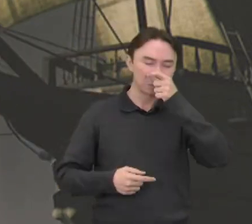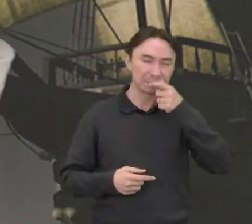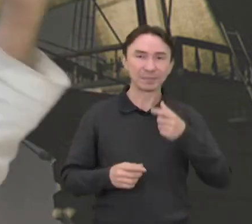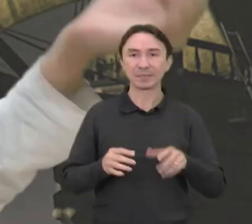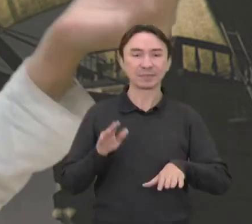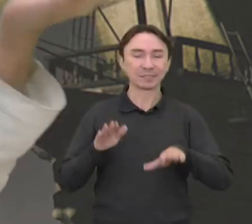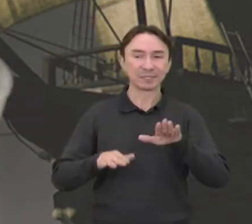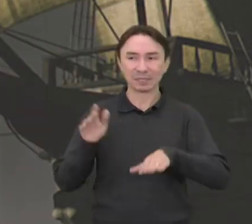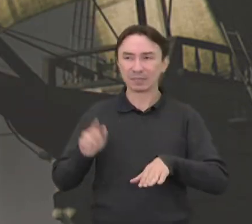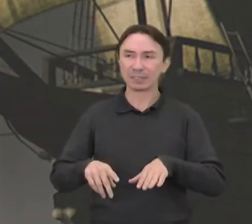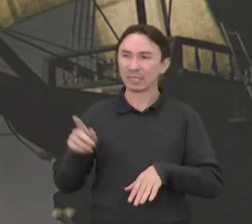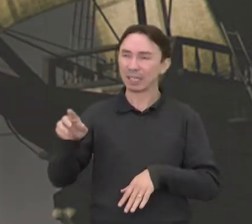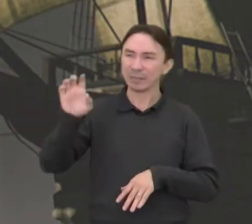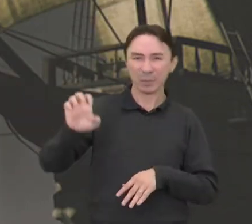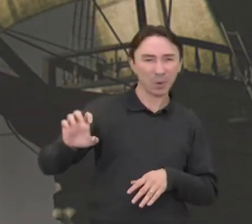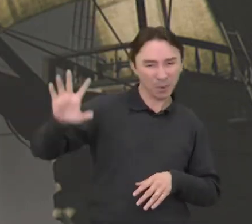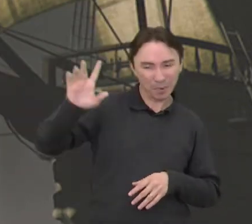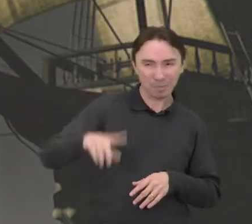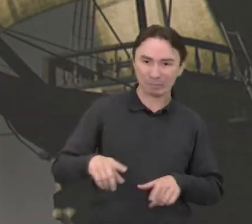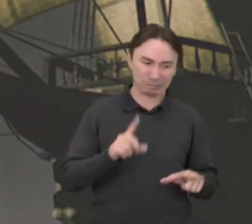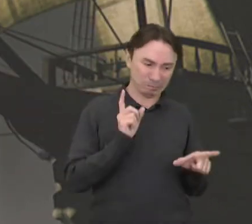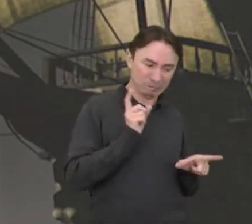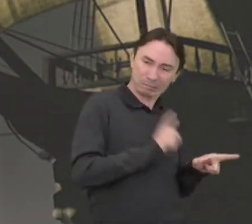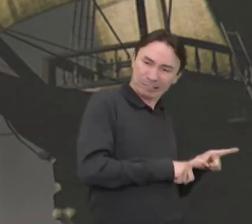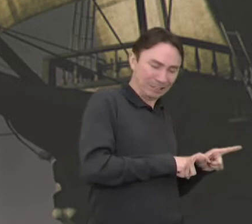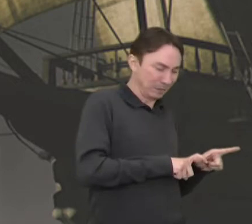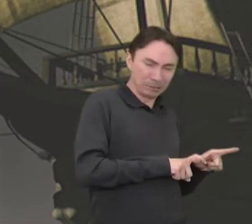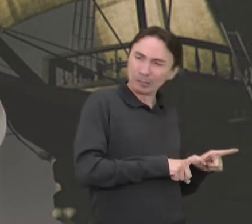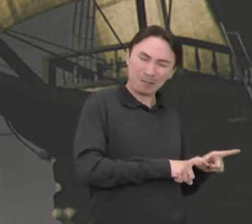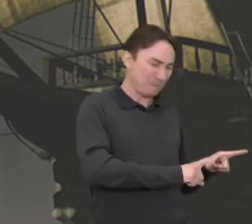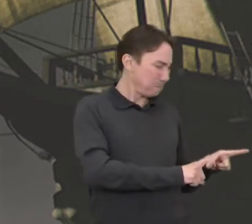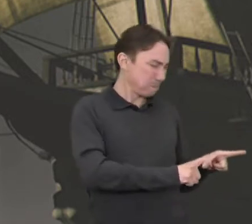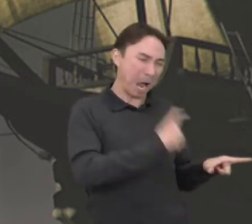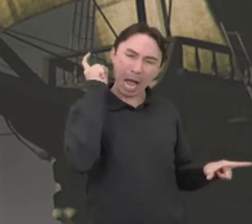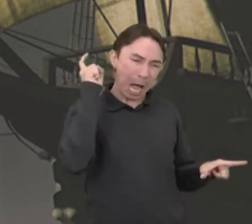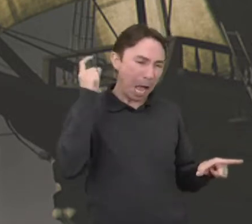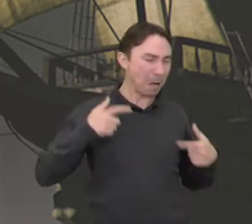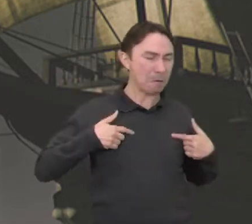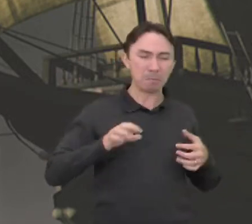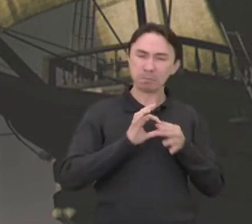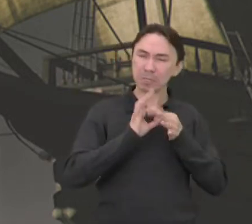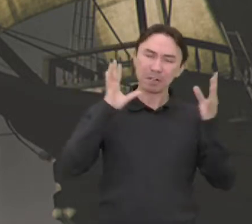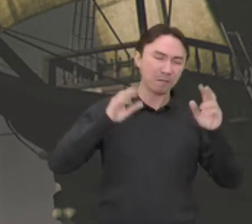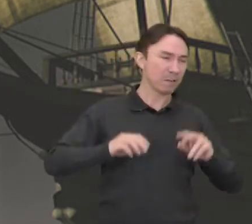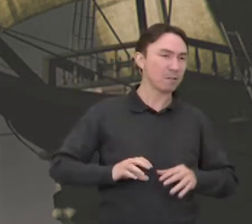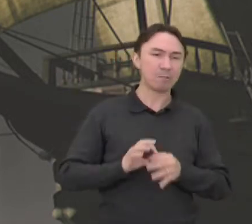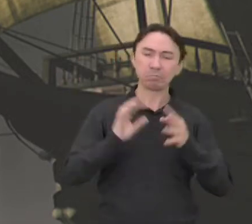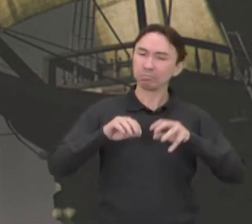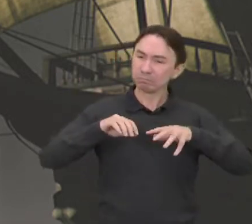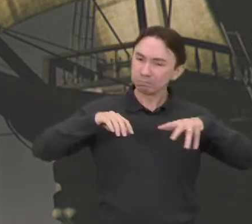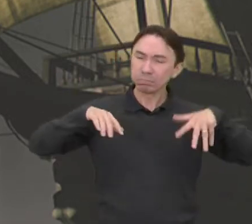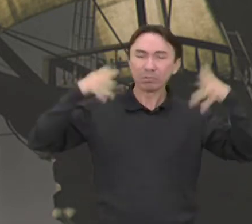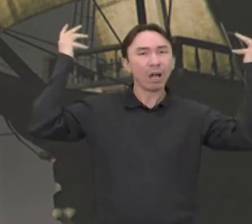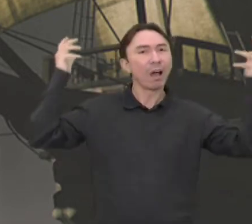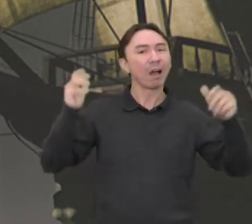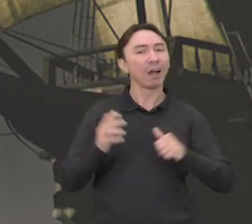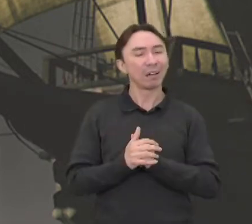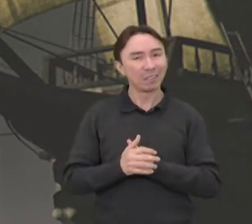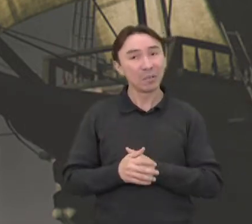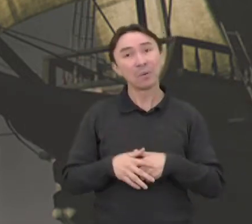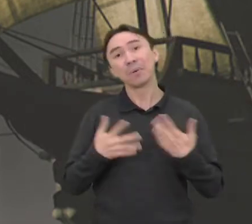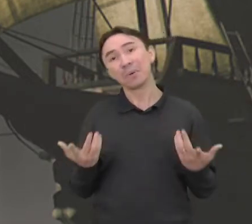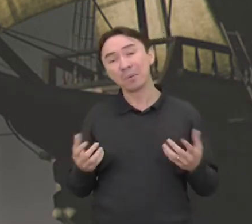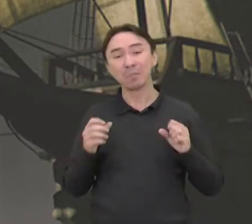de uma nação europeia e se tornar independente, ou mesmo aquele tipo que é mais comum aí já no século